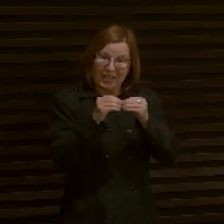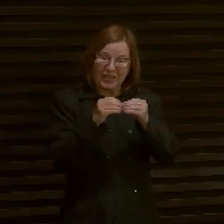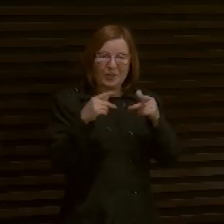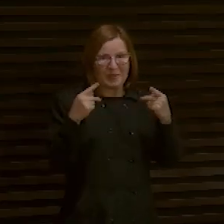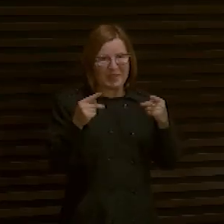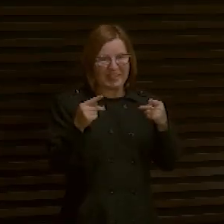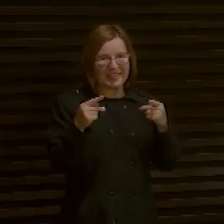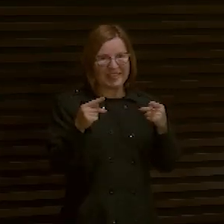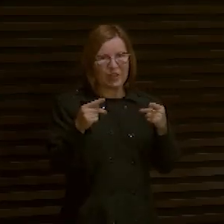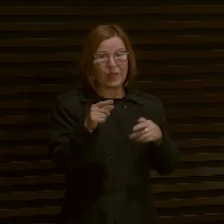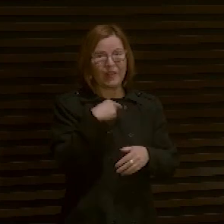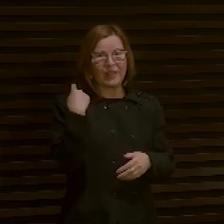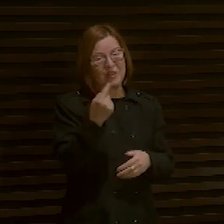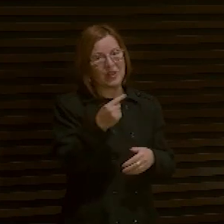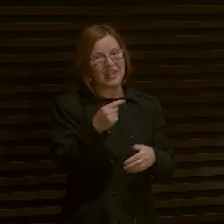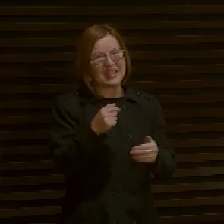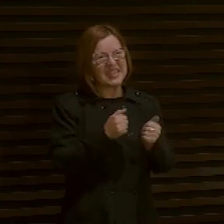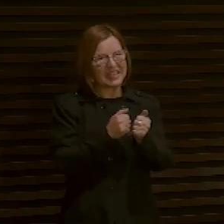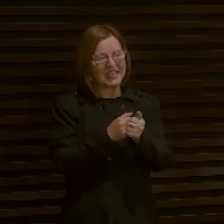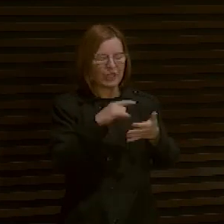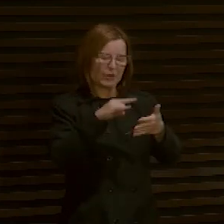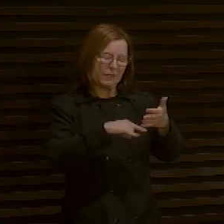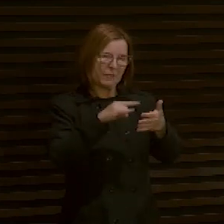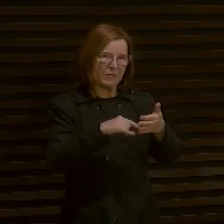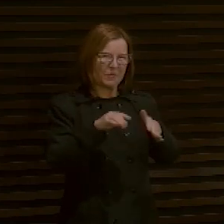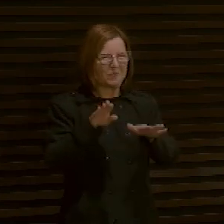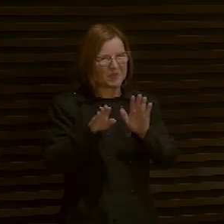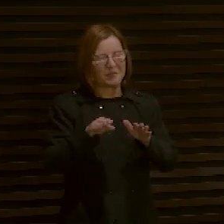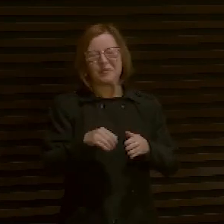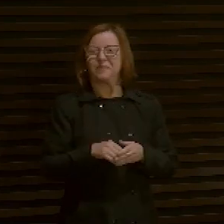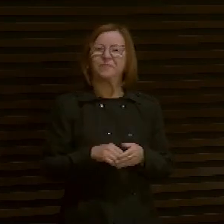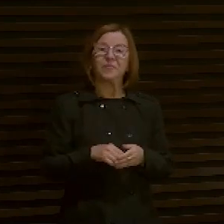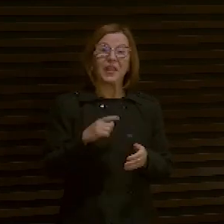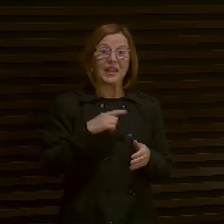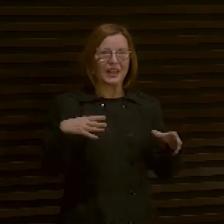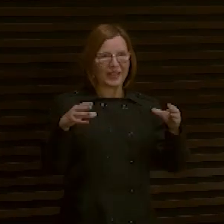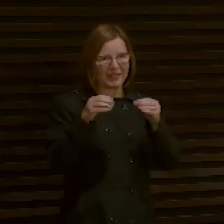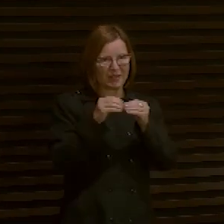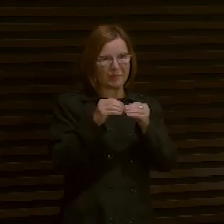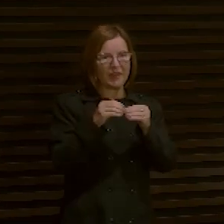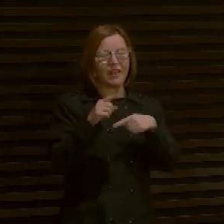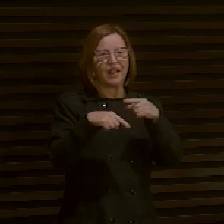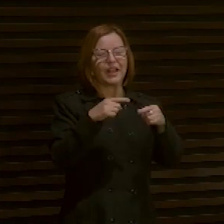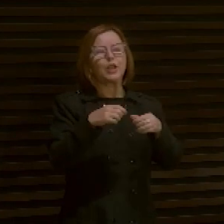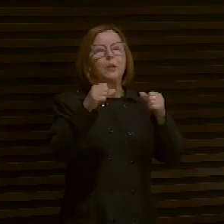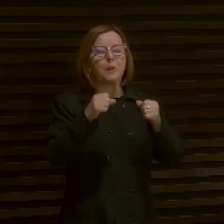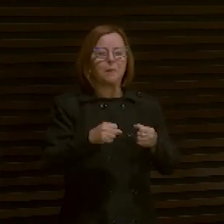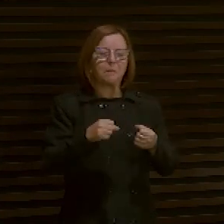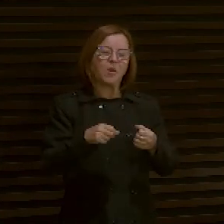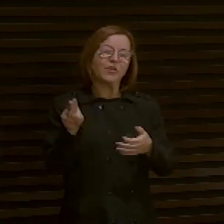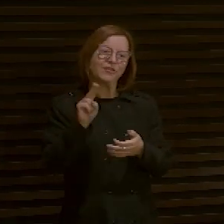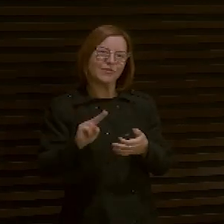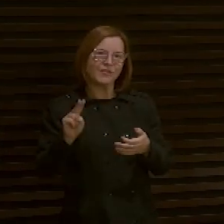nós vamos seguir ele mais ou menos ali. Então, nós temos o resumo da pregação no boletim, onde a gente pode usar esse boletim depois para evangelismo, para a